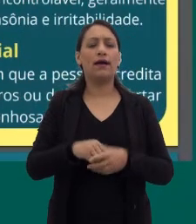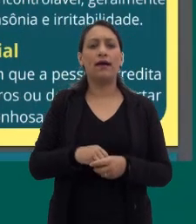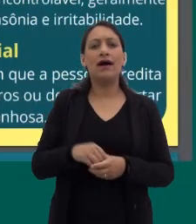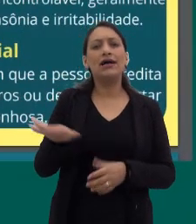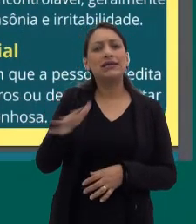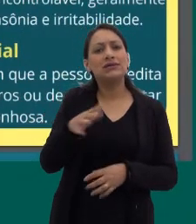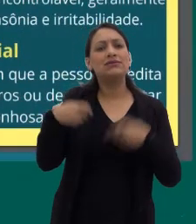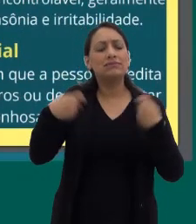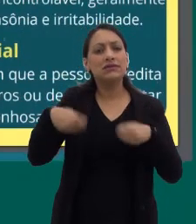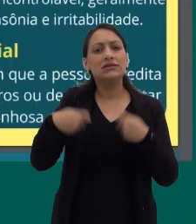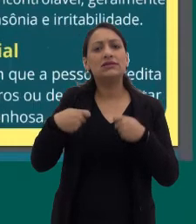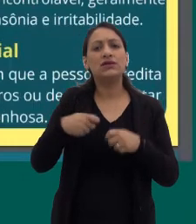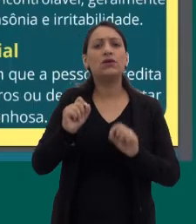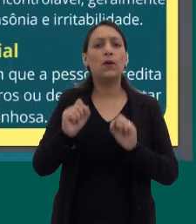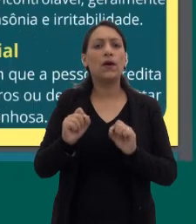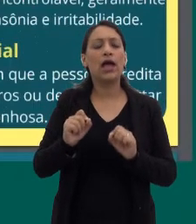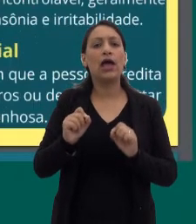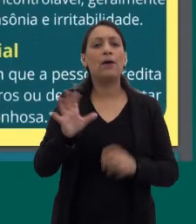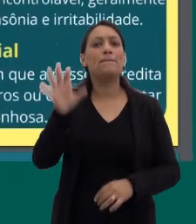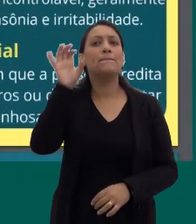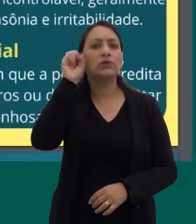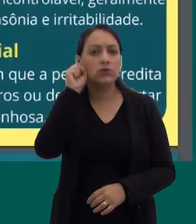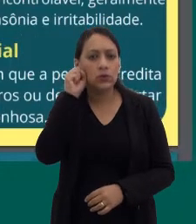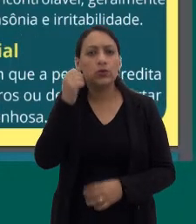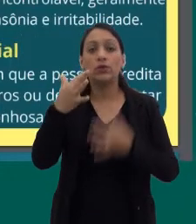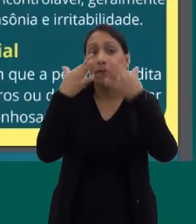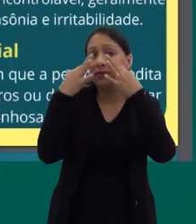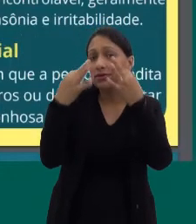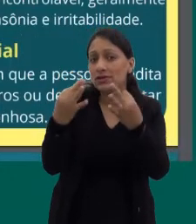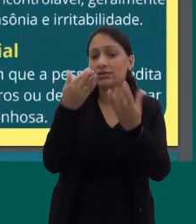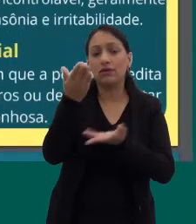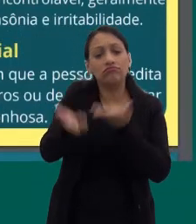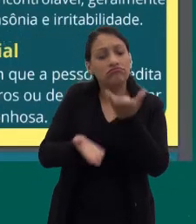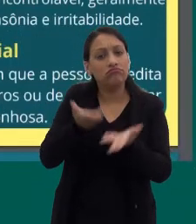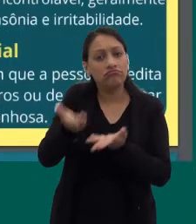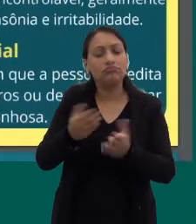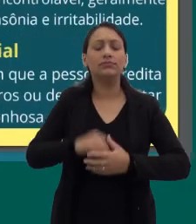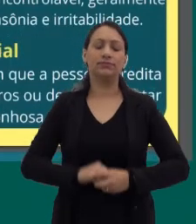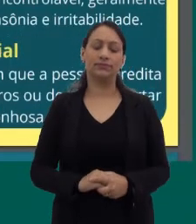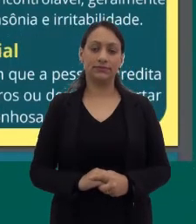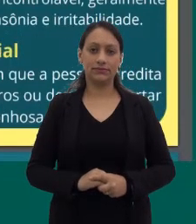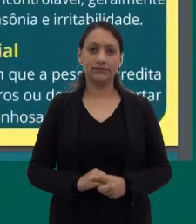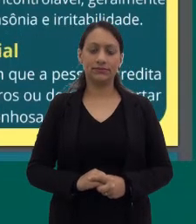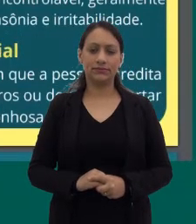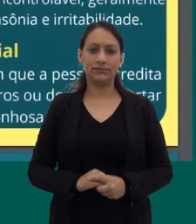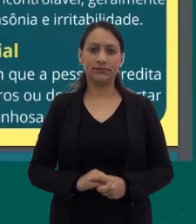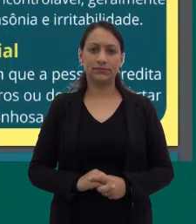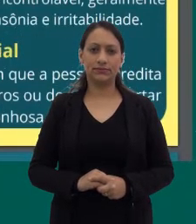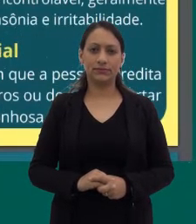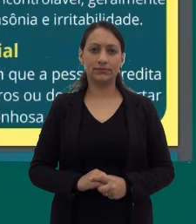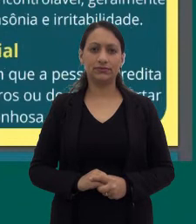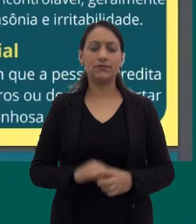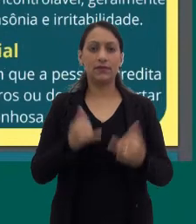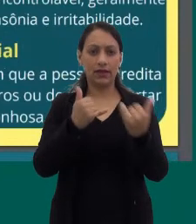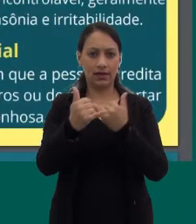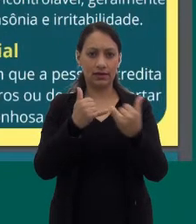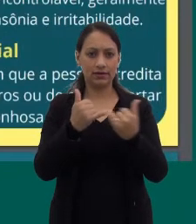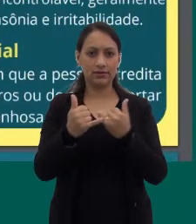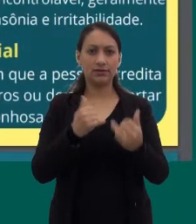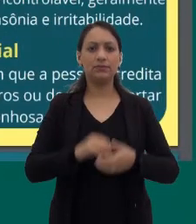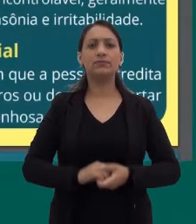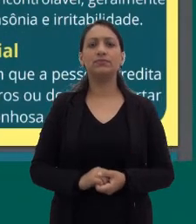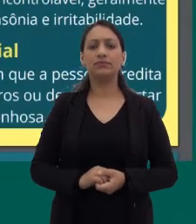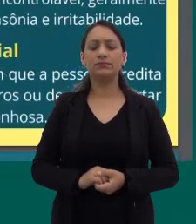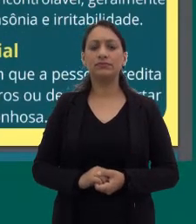uma atenção, né? Mesmo não sendo um transtorno, justamente para que não vire, né? Por exemplo, né, Ju, talvez...